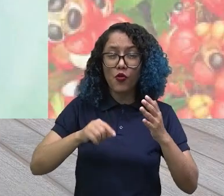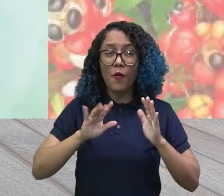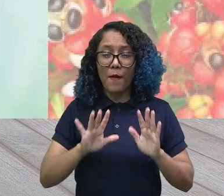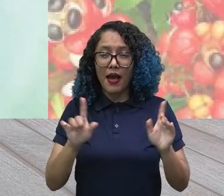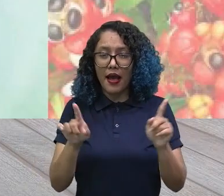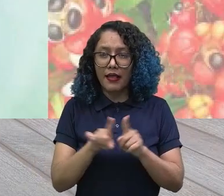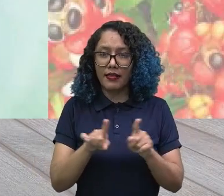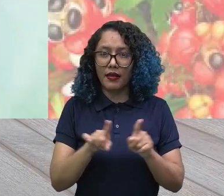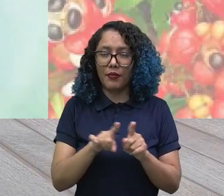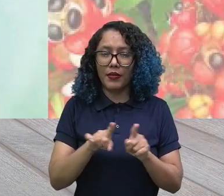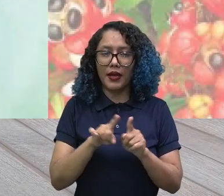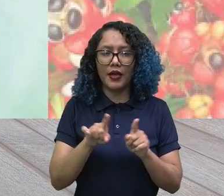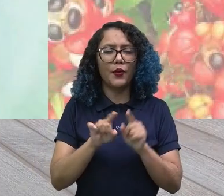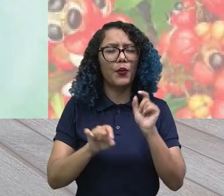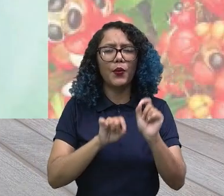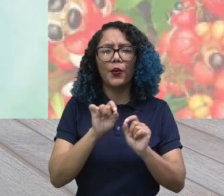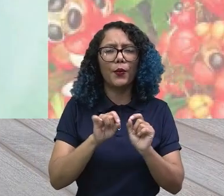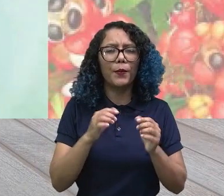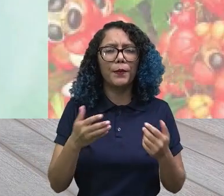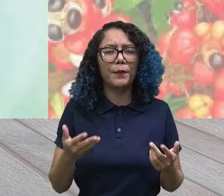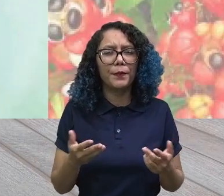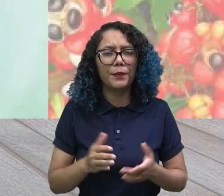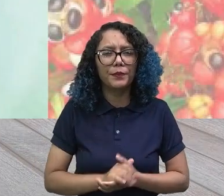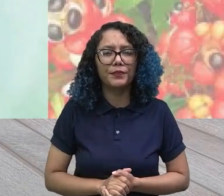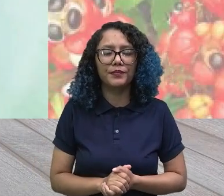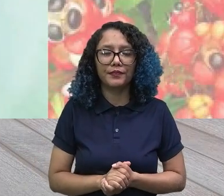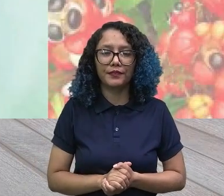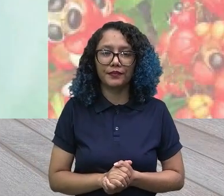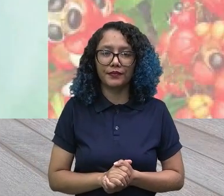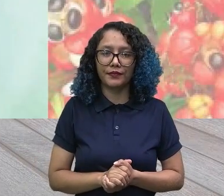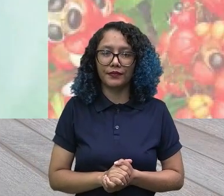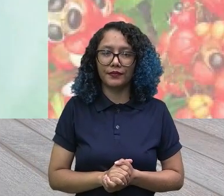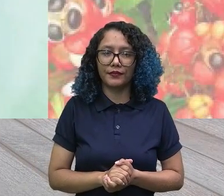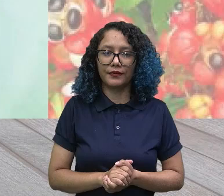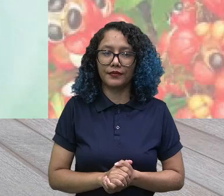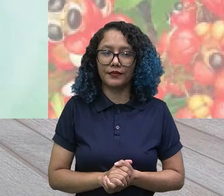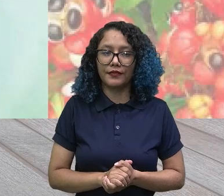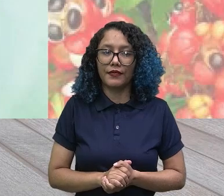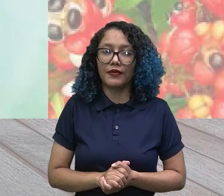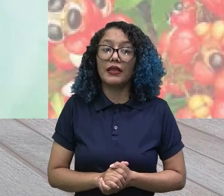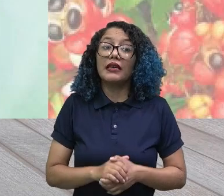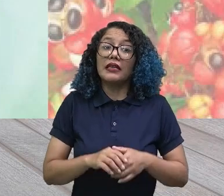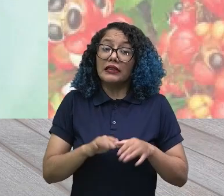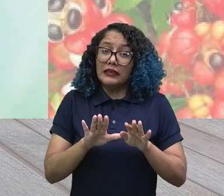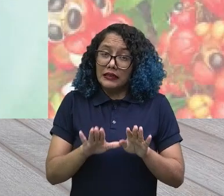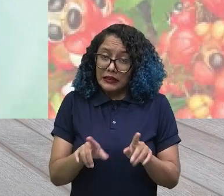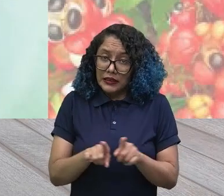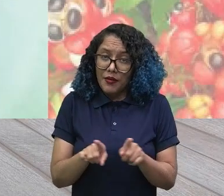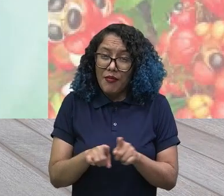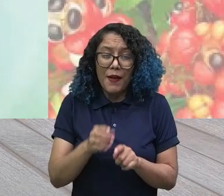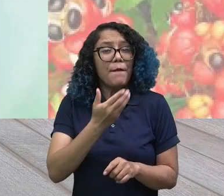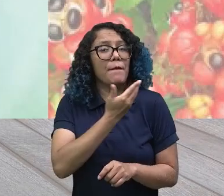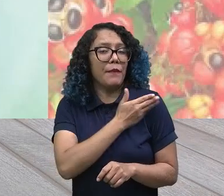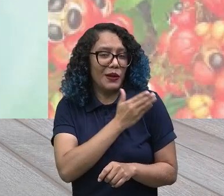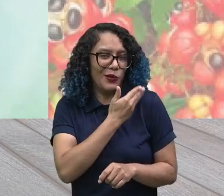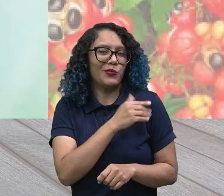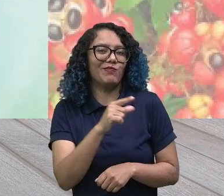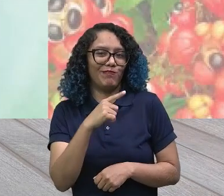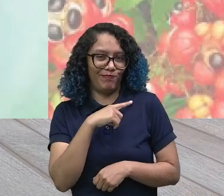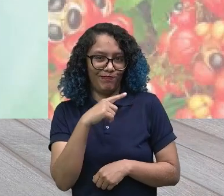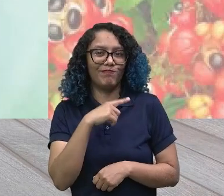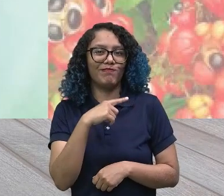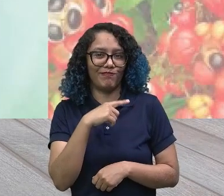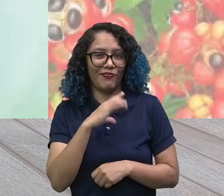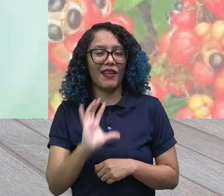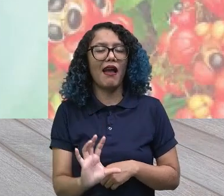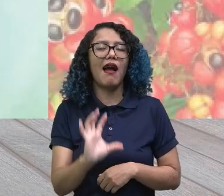gente acaba observando também, de um certo modo, gente, a força do preconceito, né? É onde